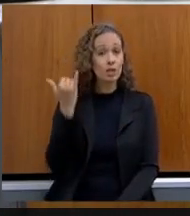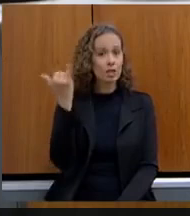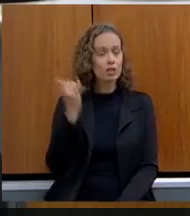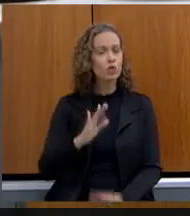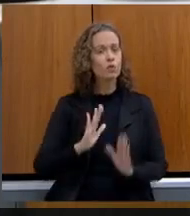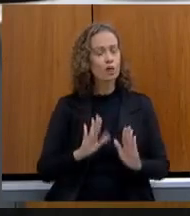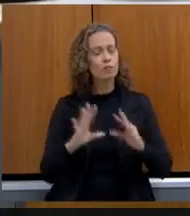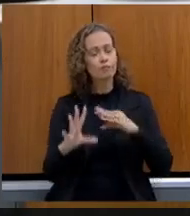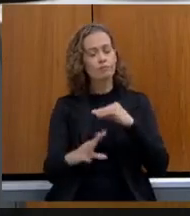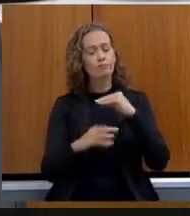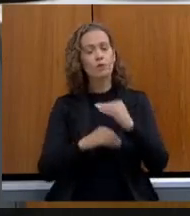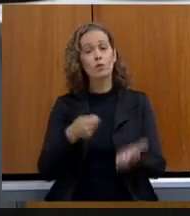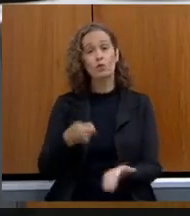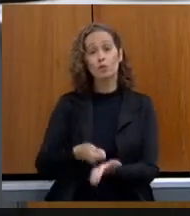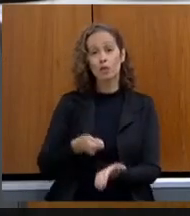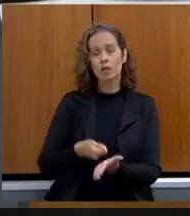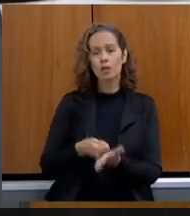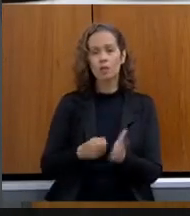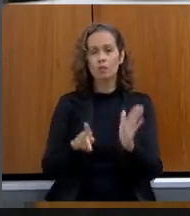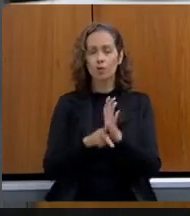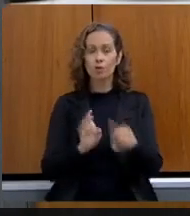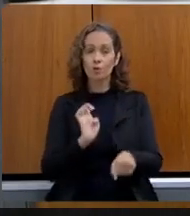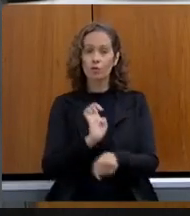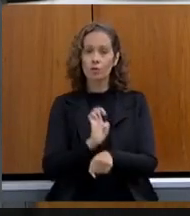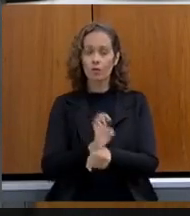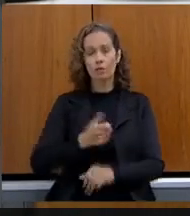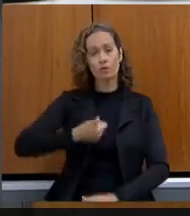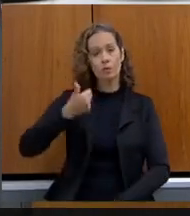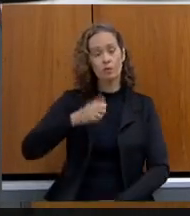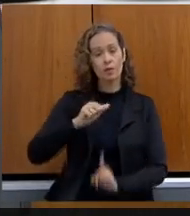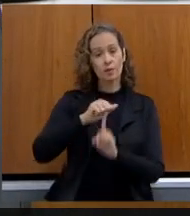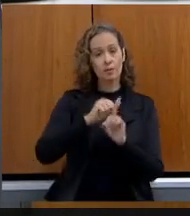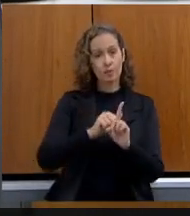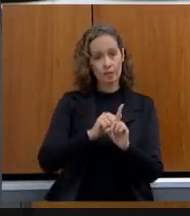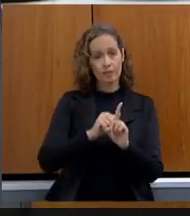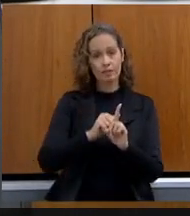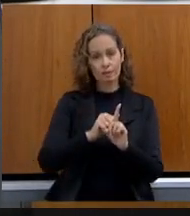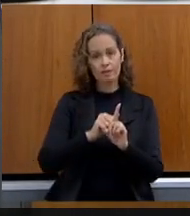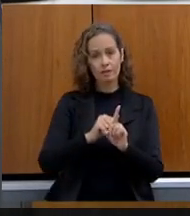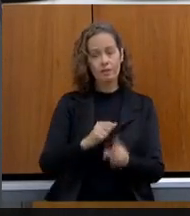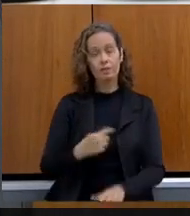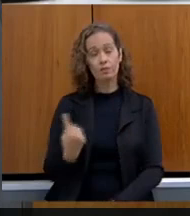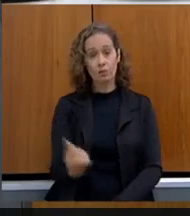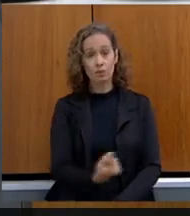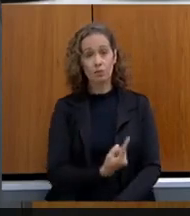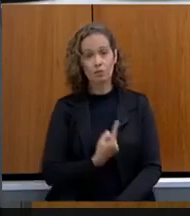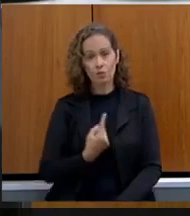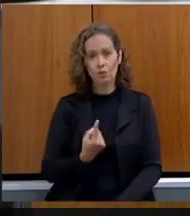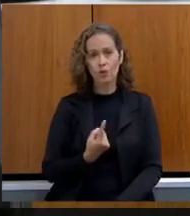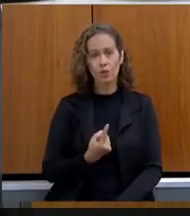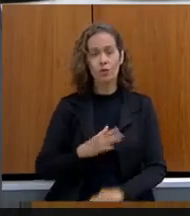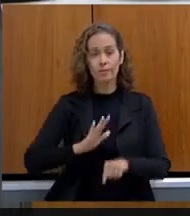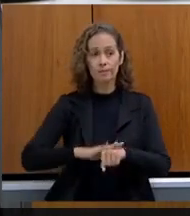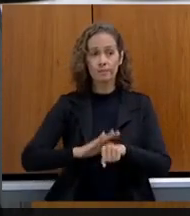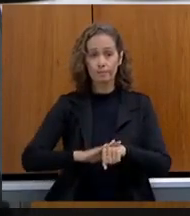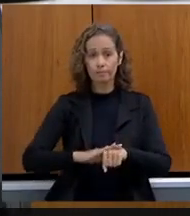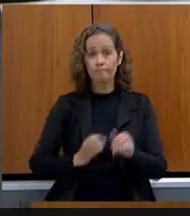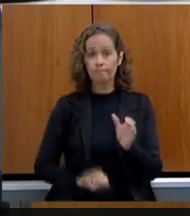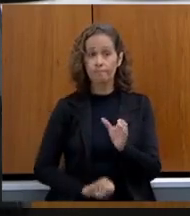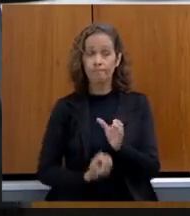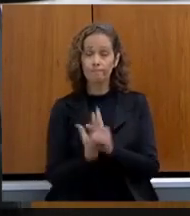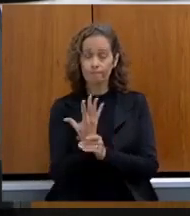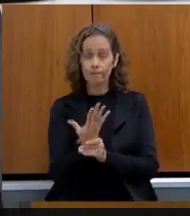mas é uma complementação de uma obrigação por parte do estado no primeiro mês que nós chegamos é criamos essa implantamos